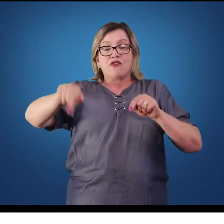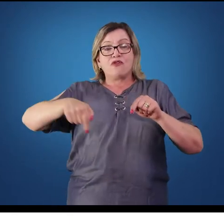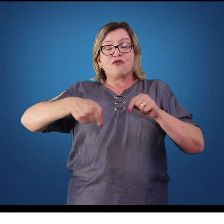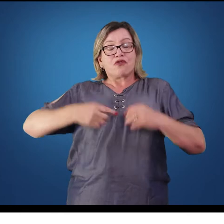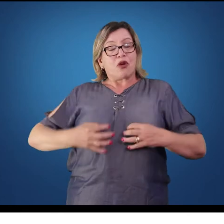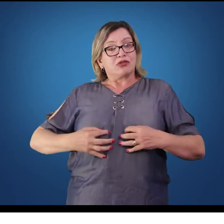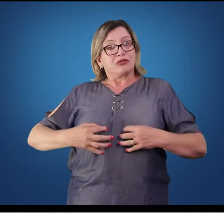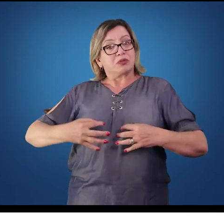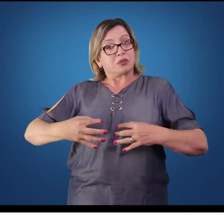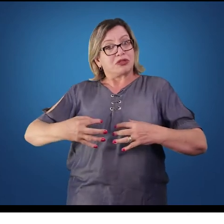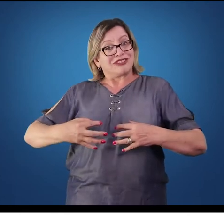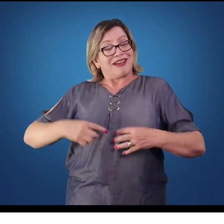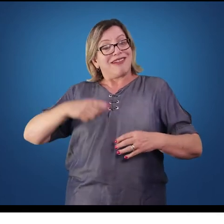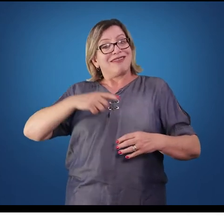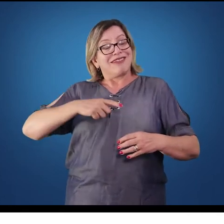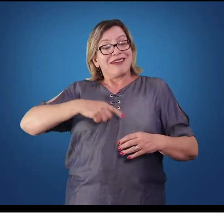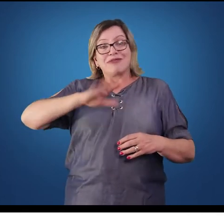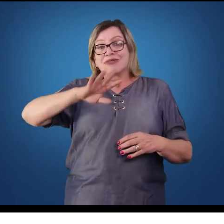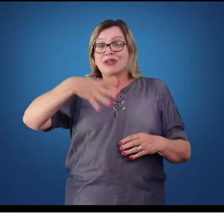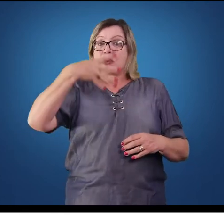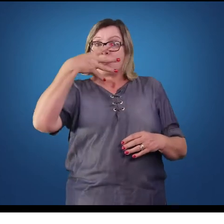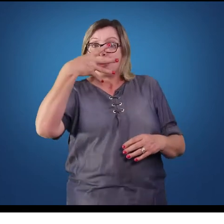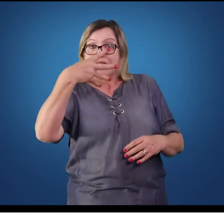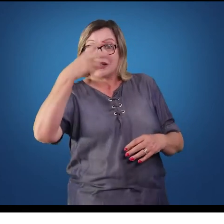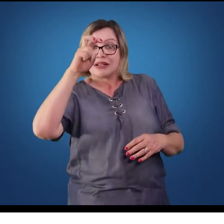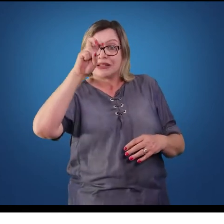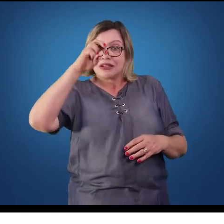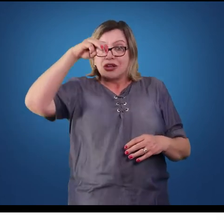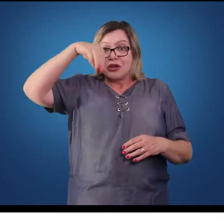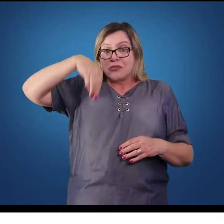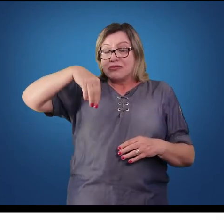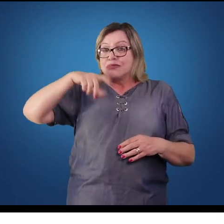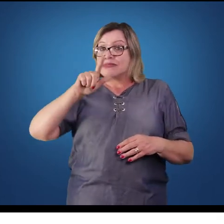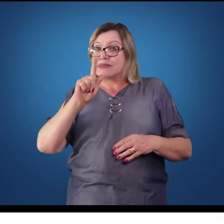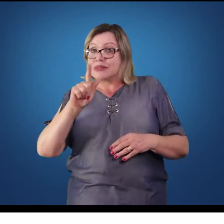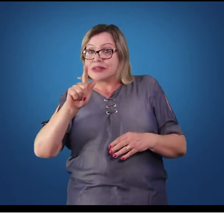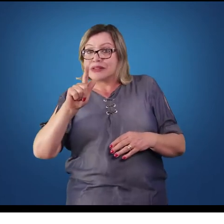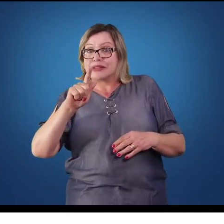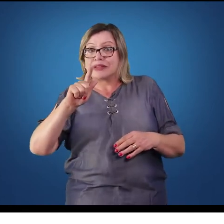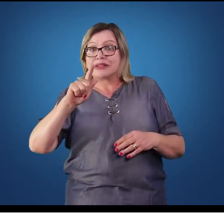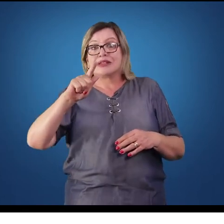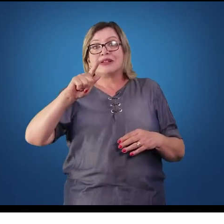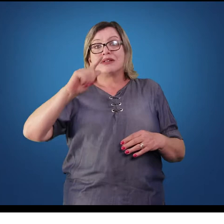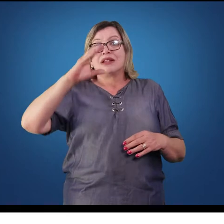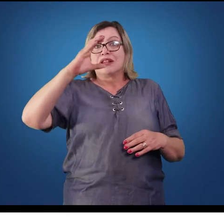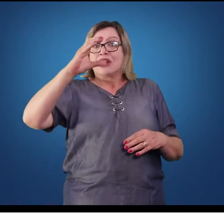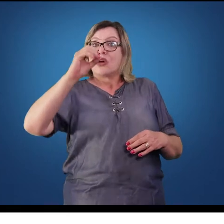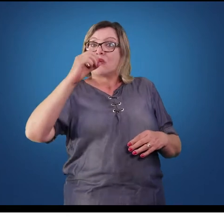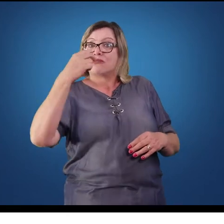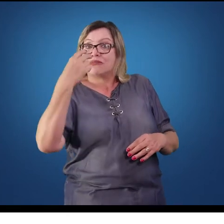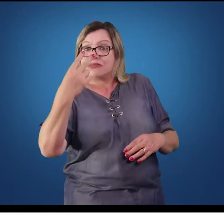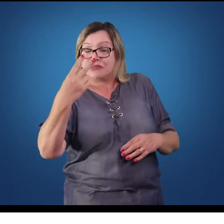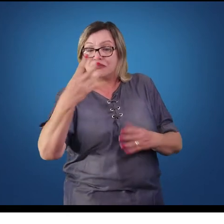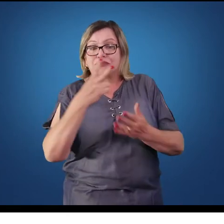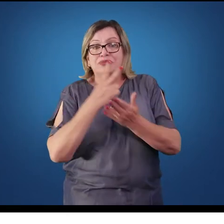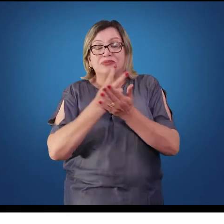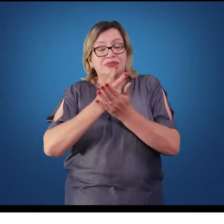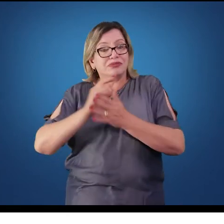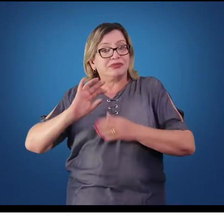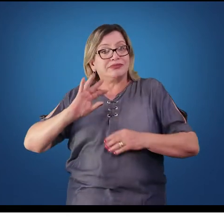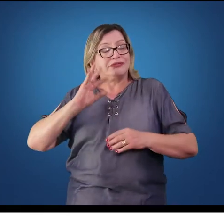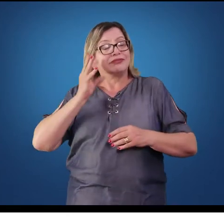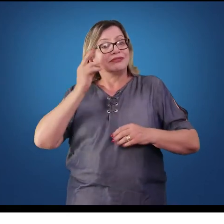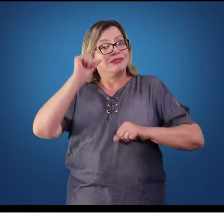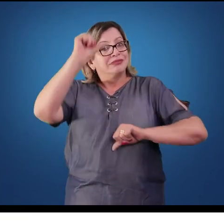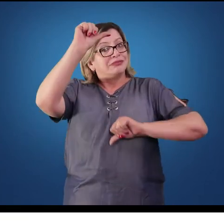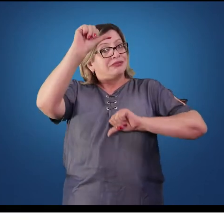45 miligramas de mercúrio de gás carbônico, gerando assim uma nova troca respiratória,